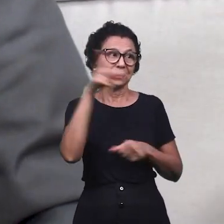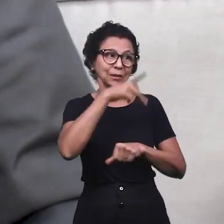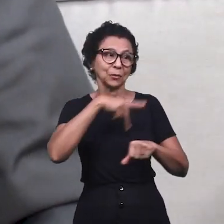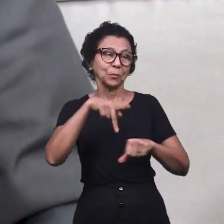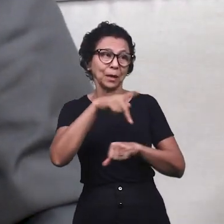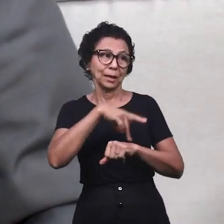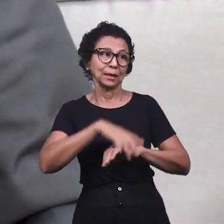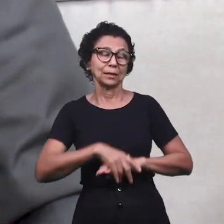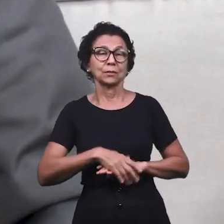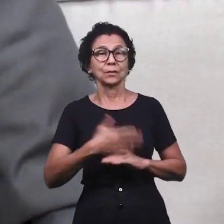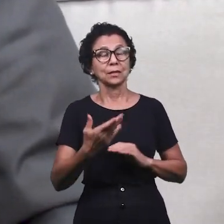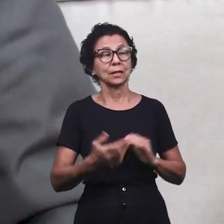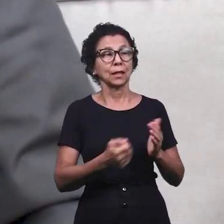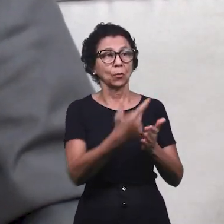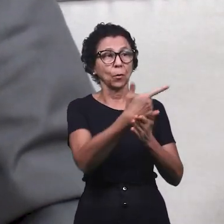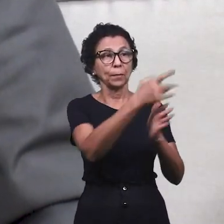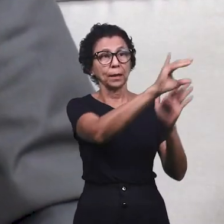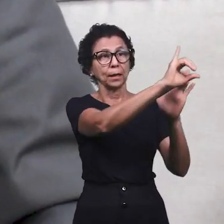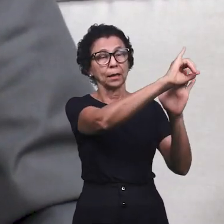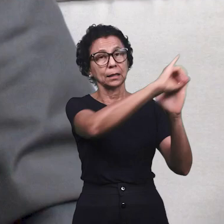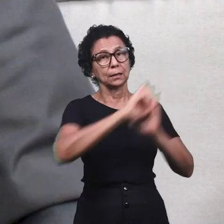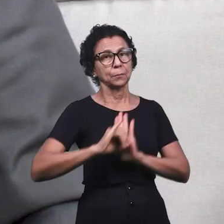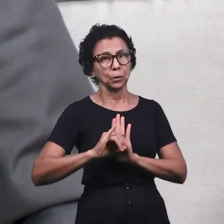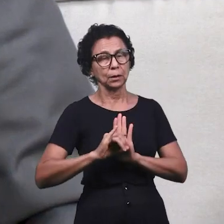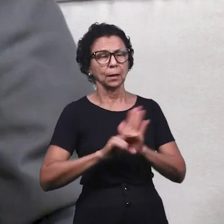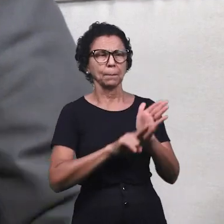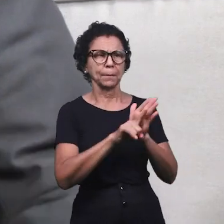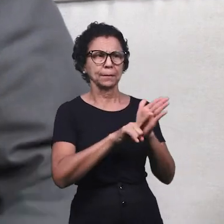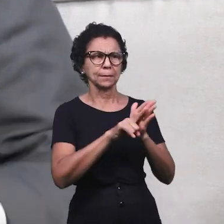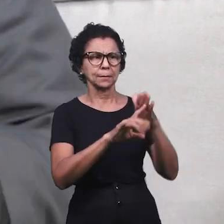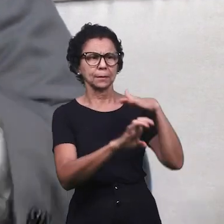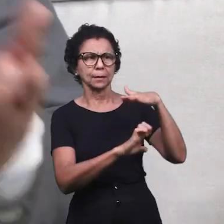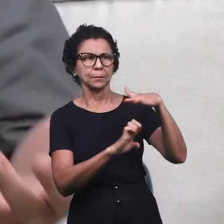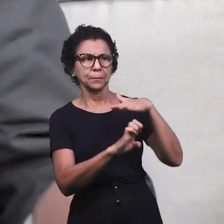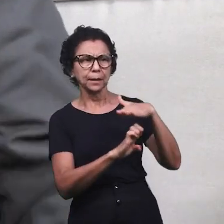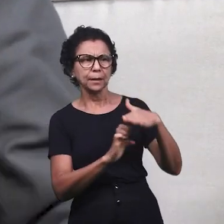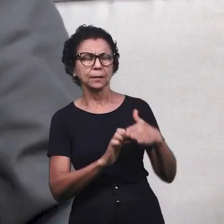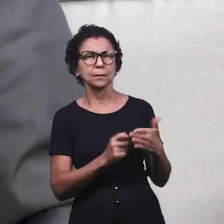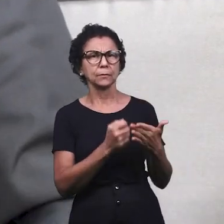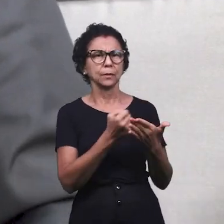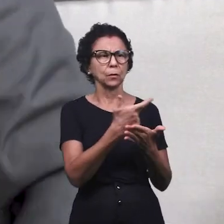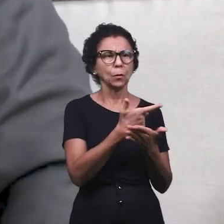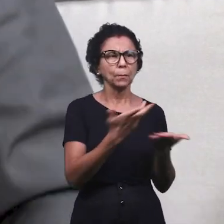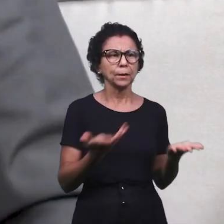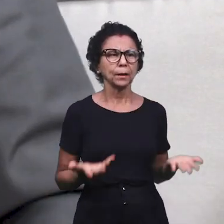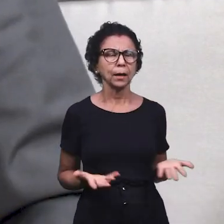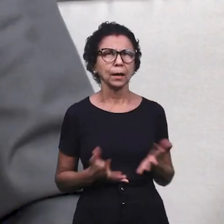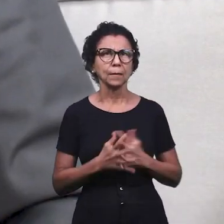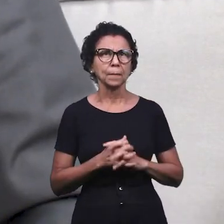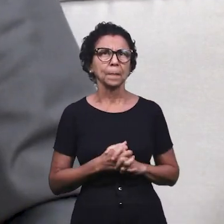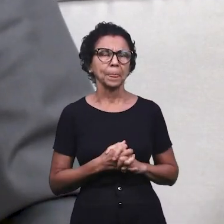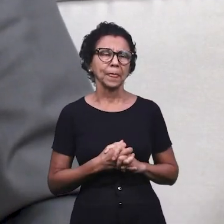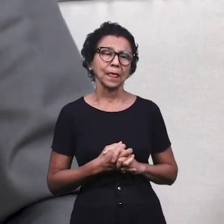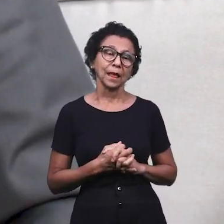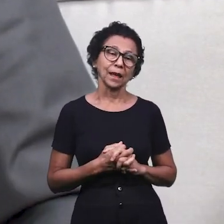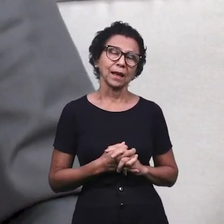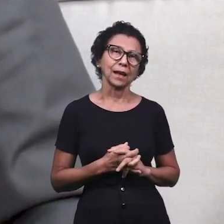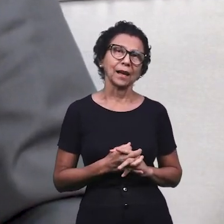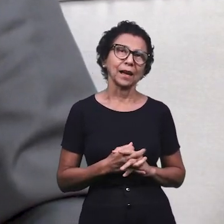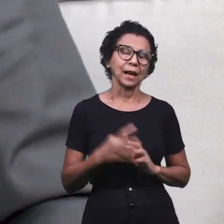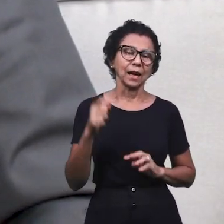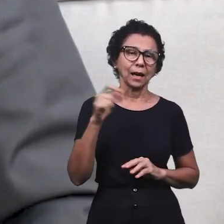se propondo a fazer a importação. Desde pesquisar o fornecedor, pesquisar a procedência, que a gente chama de um serviço de sourcing,